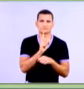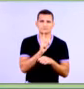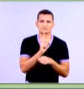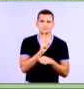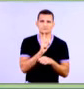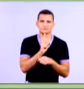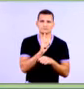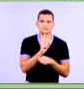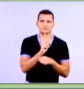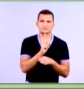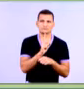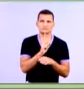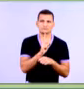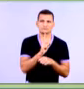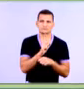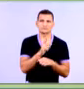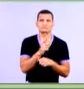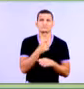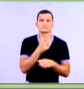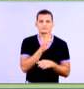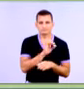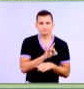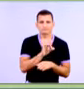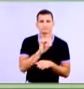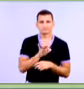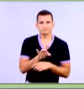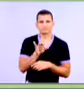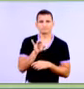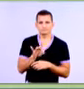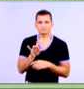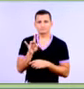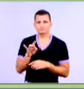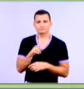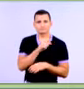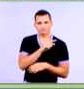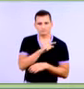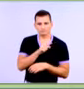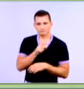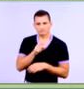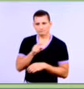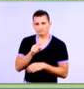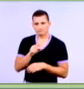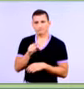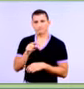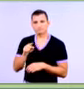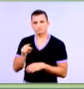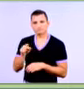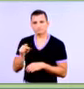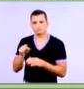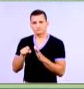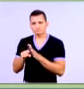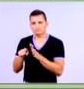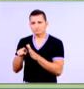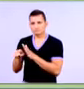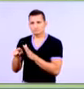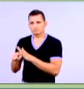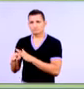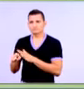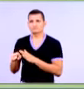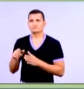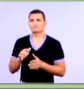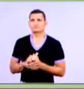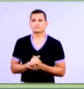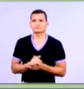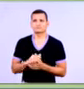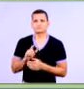última posição. Então, eu tenho que visitar cada posição aqui e perguntar, é igual o elemento que eu estou procurando? Não.